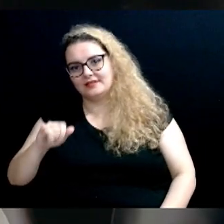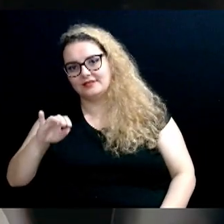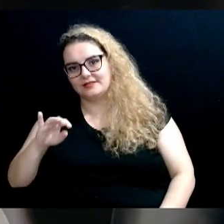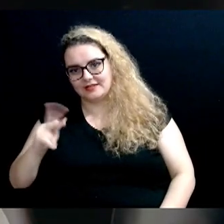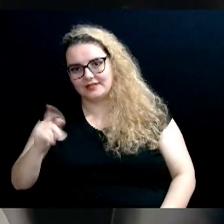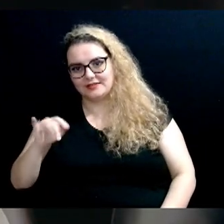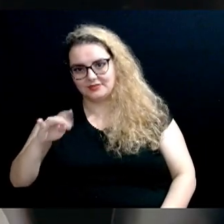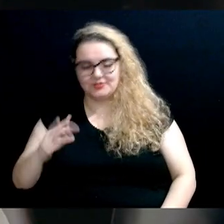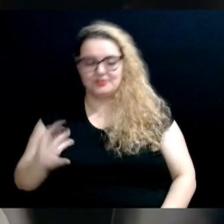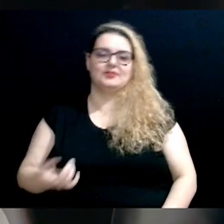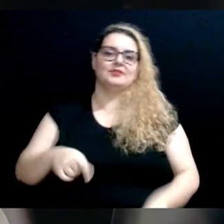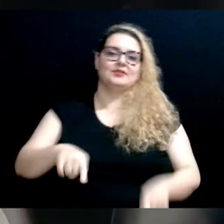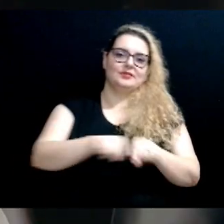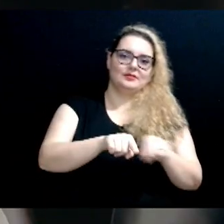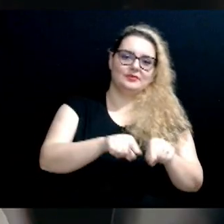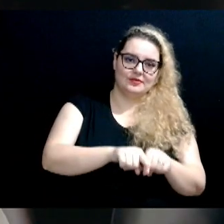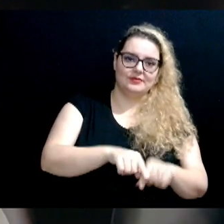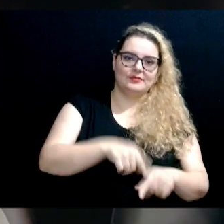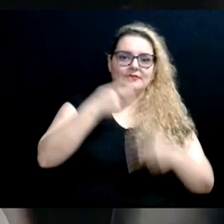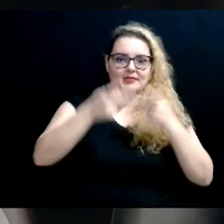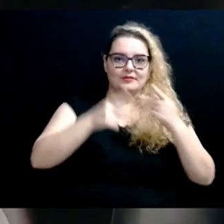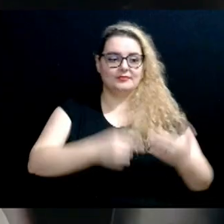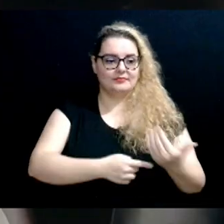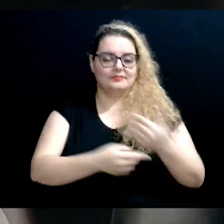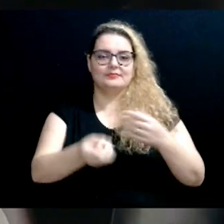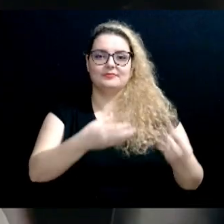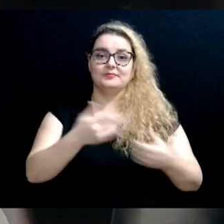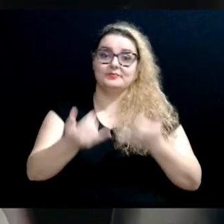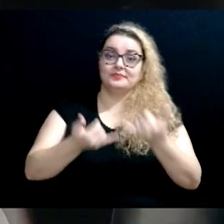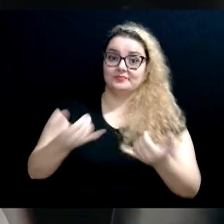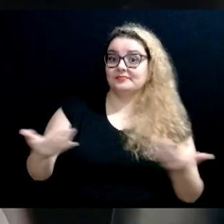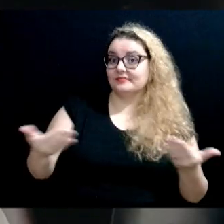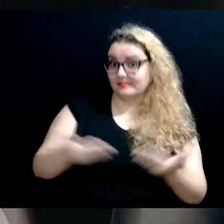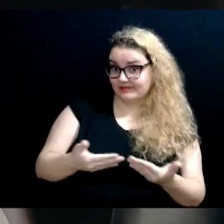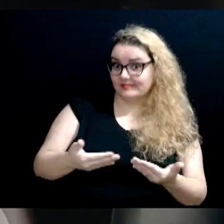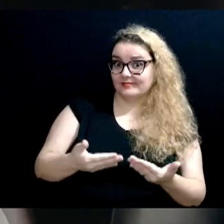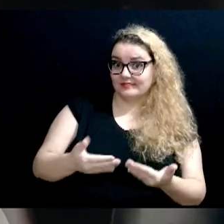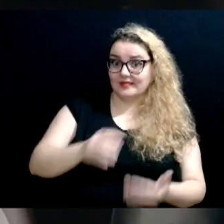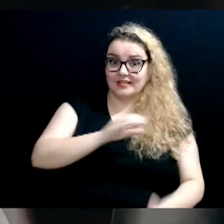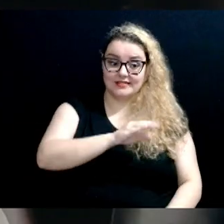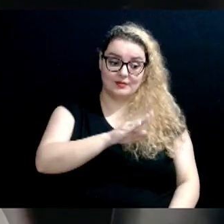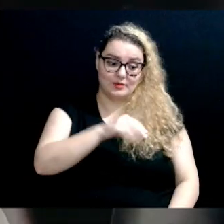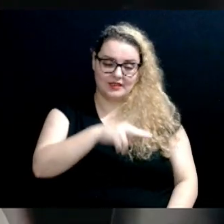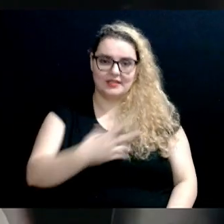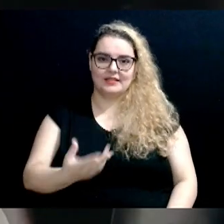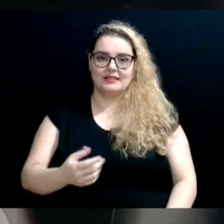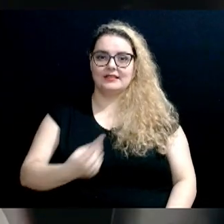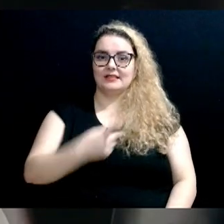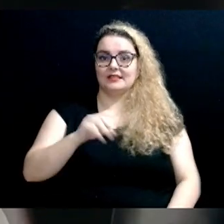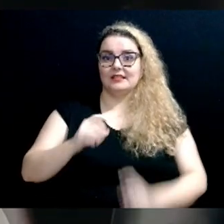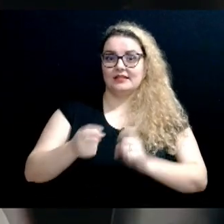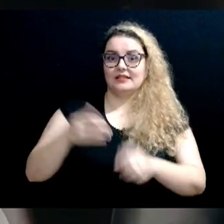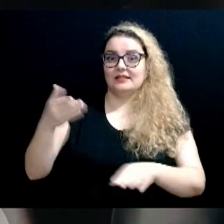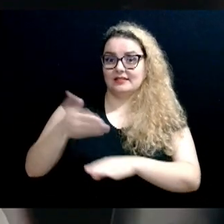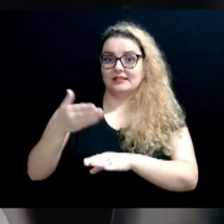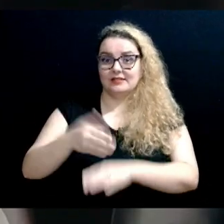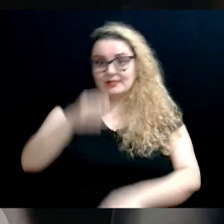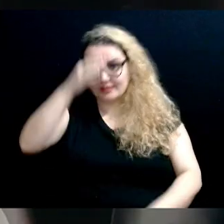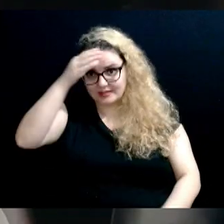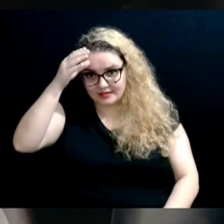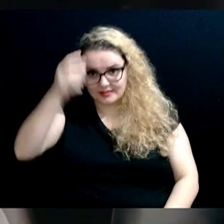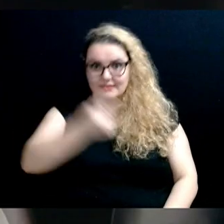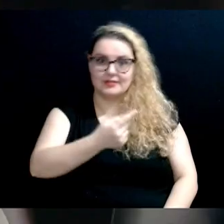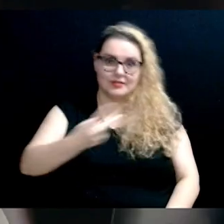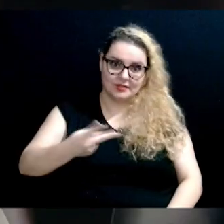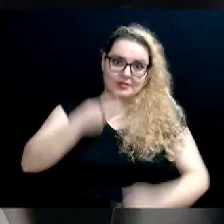de tecnologia e inovação. Eu brinco que atualmente de cada 10 reuniões que eu participo com clientes, 12 são para falar de